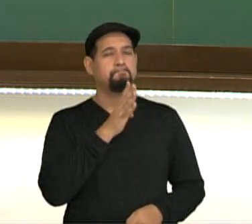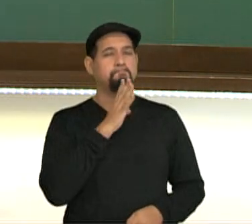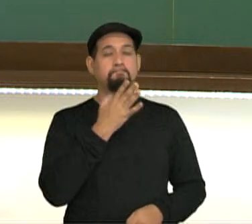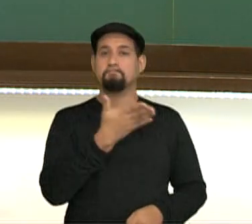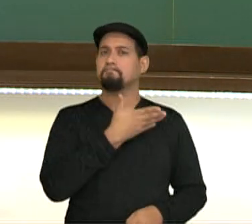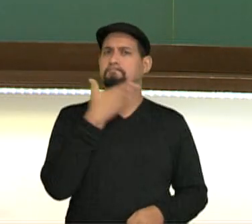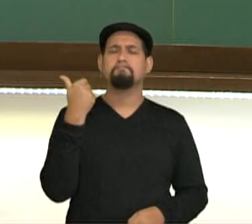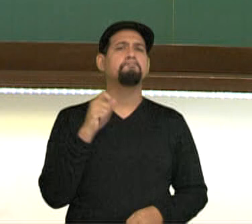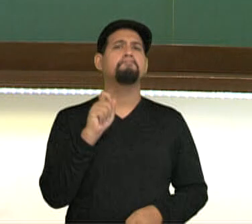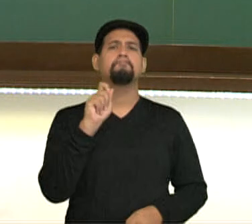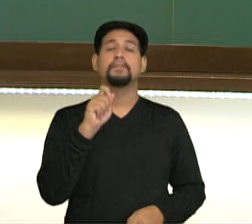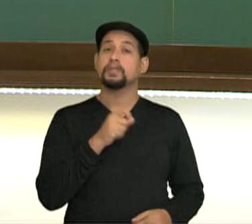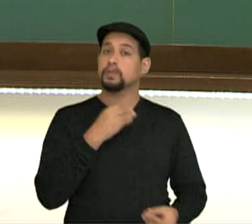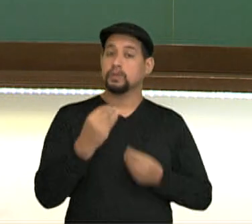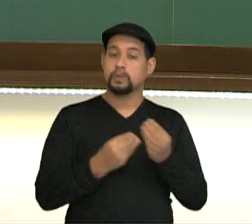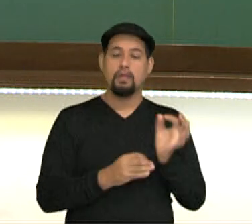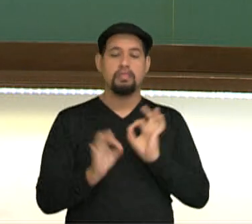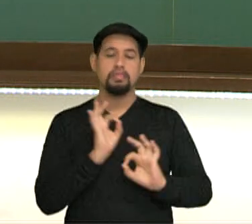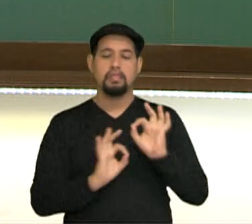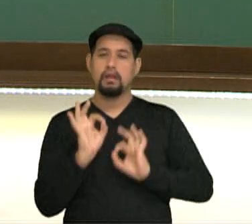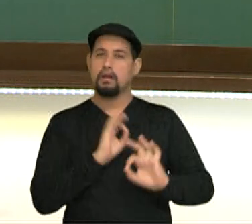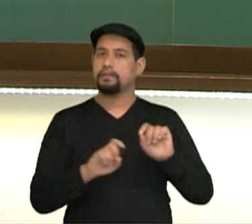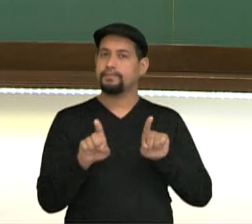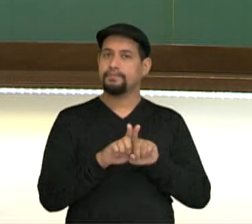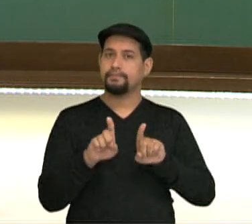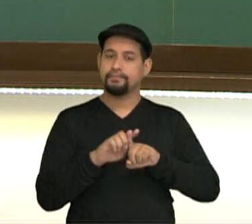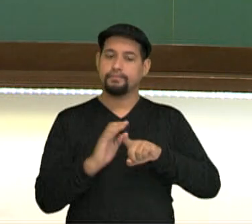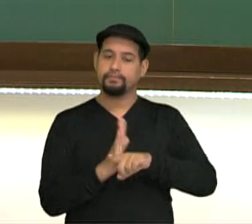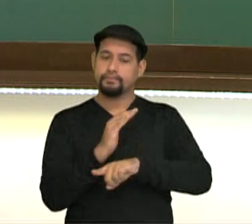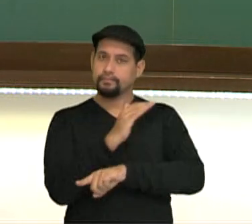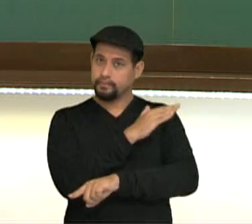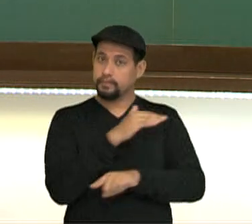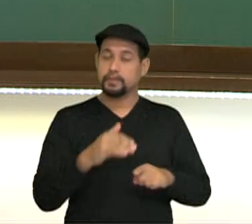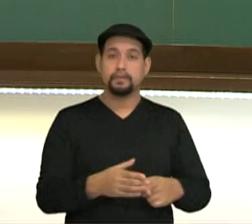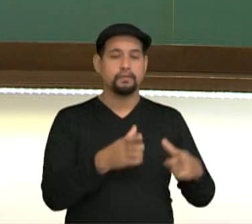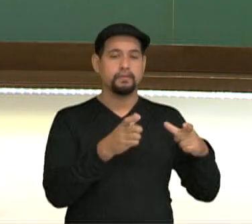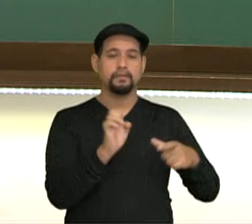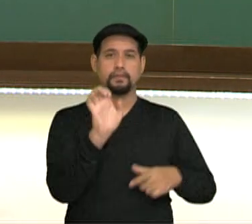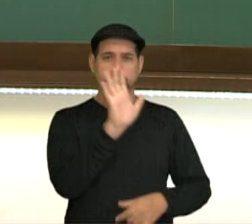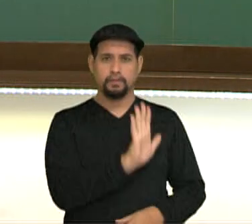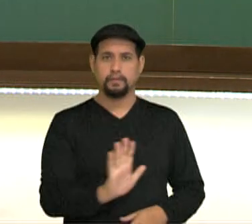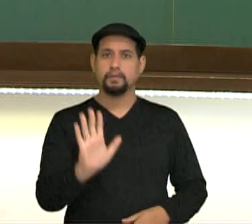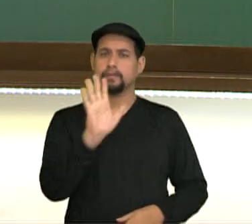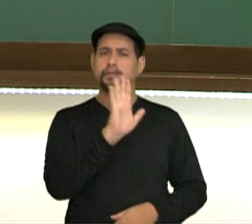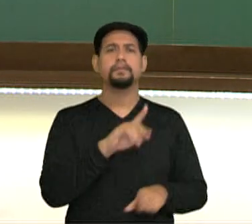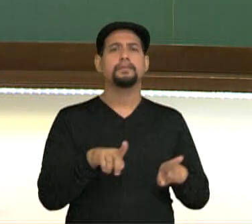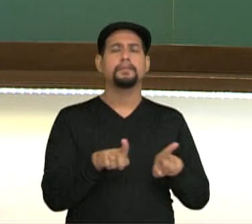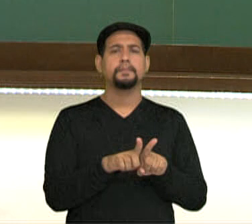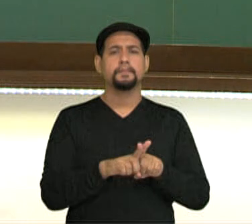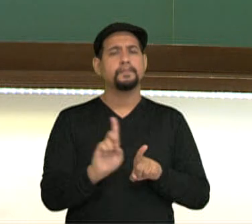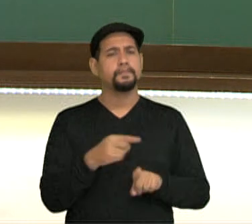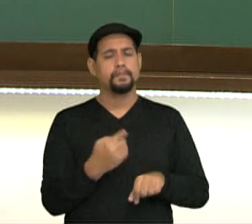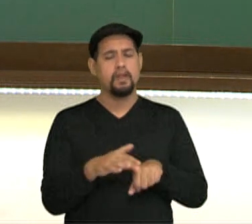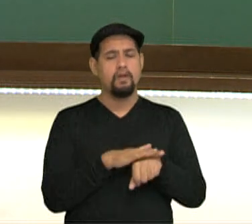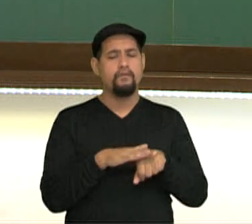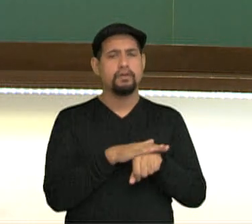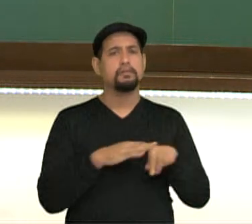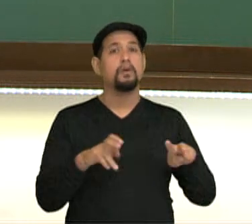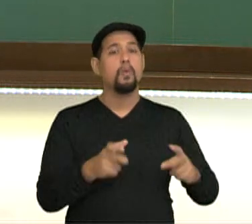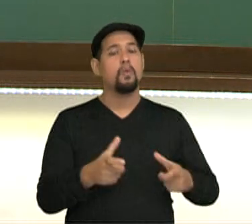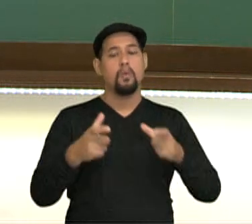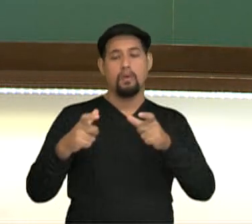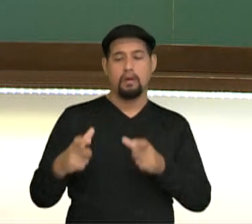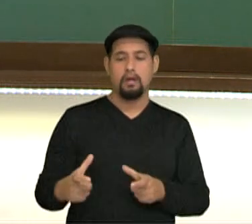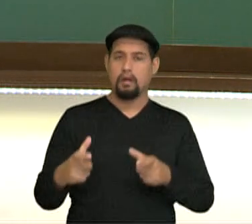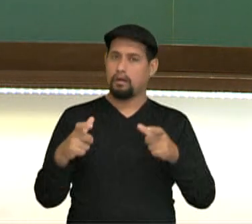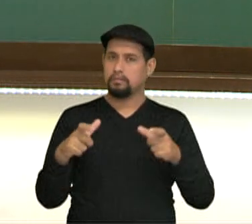melhor como está moldada a crosta terrestre no continente europeu, além de também discutirmos qual é a localização